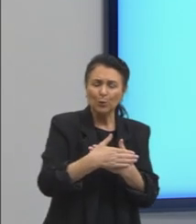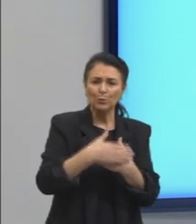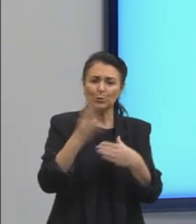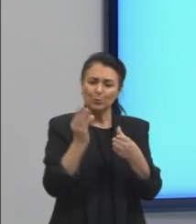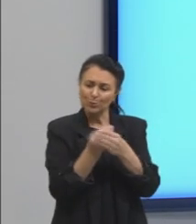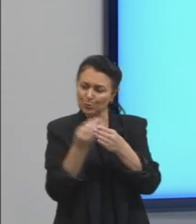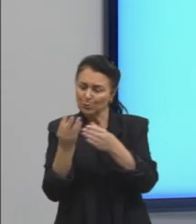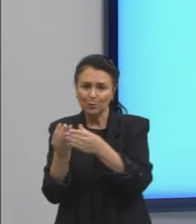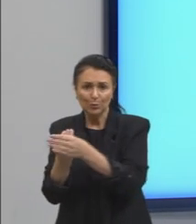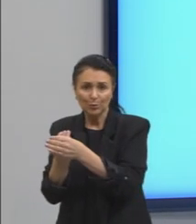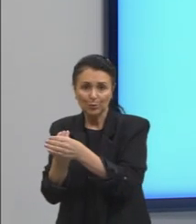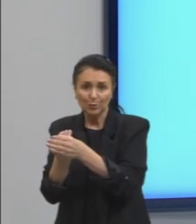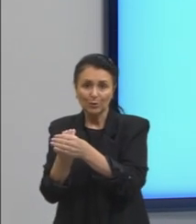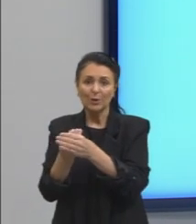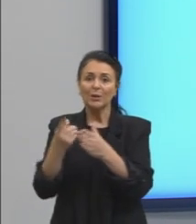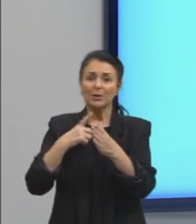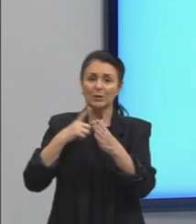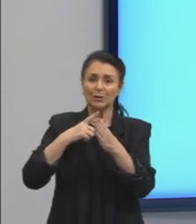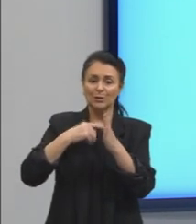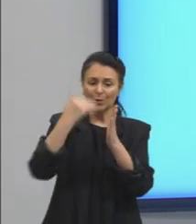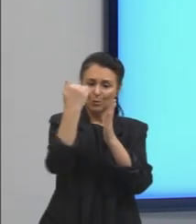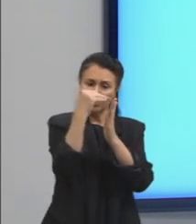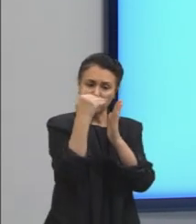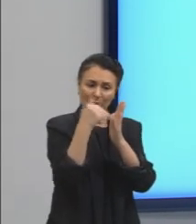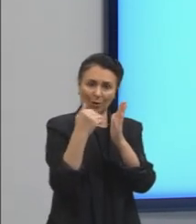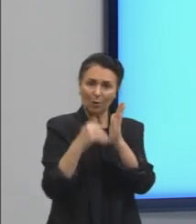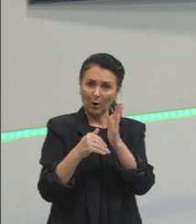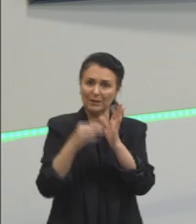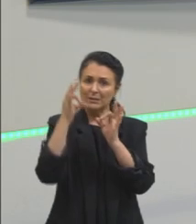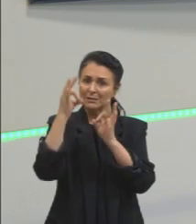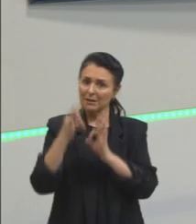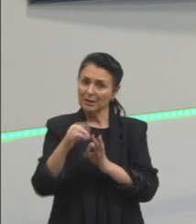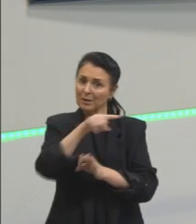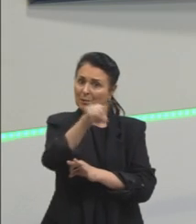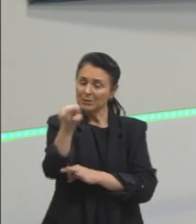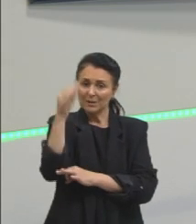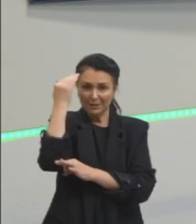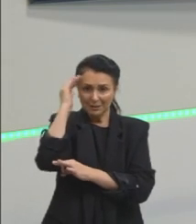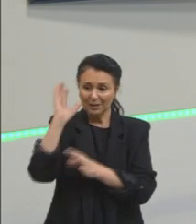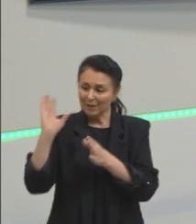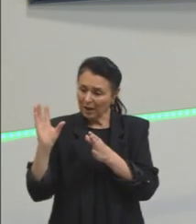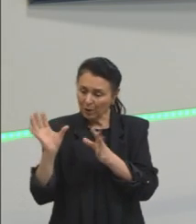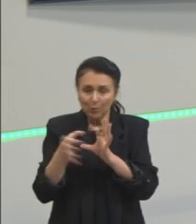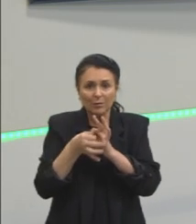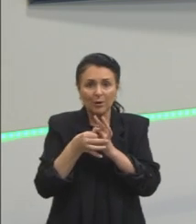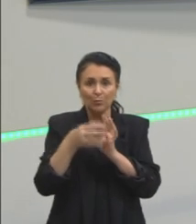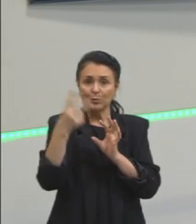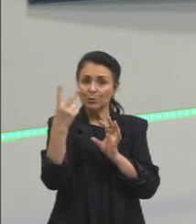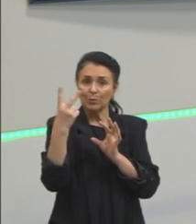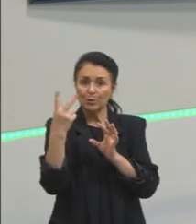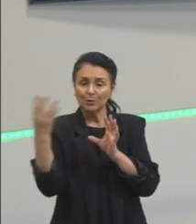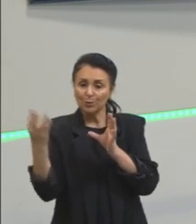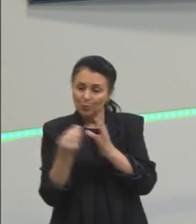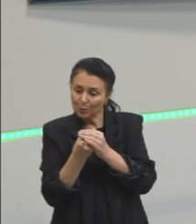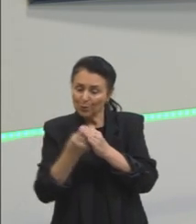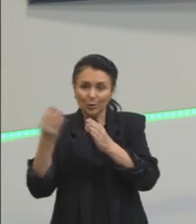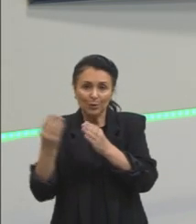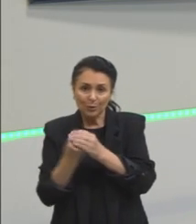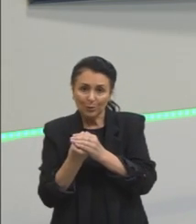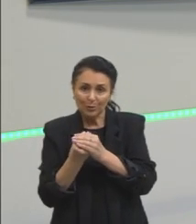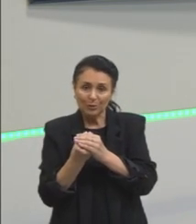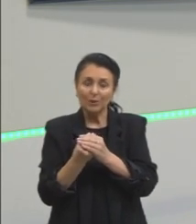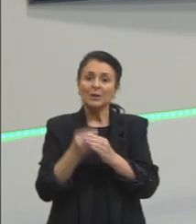seguir uma ordem lógica para que vocês entendessem então essa essa ideia de união união de dois conjuntos e esses dois